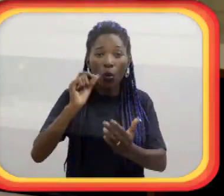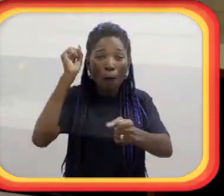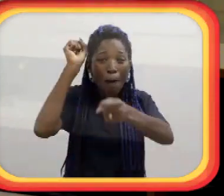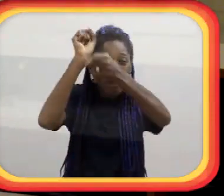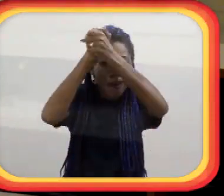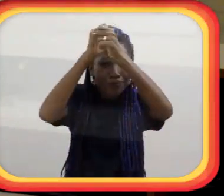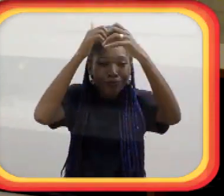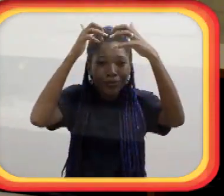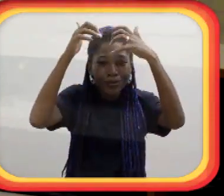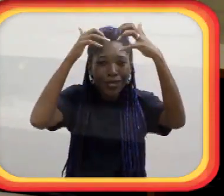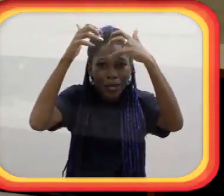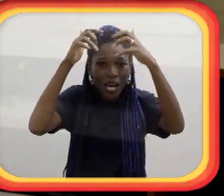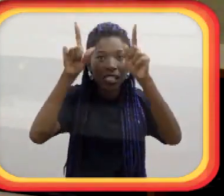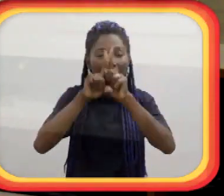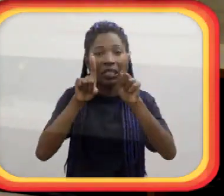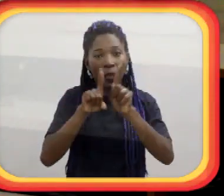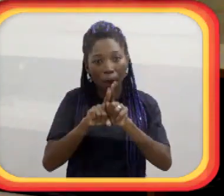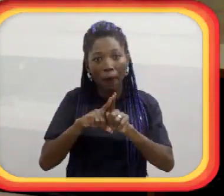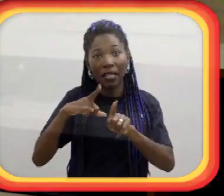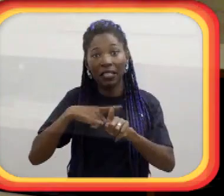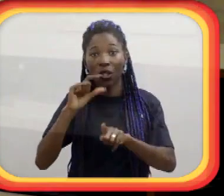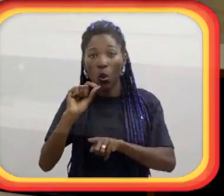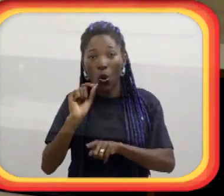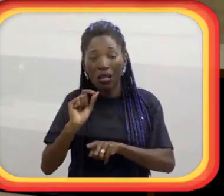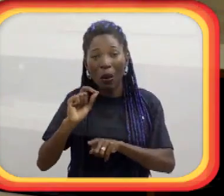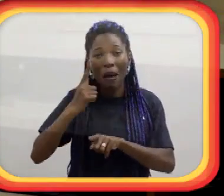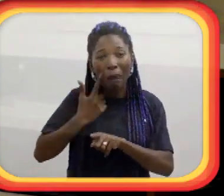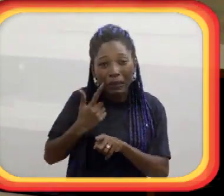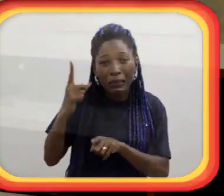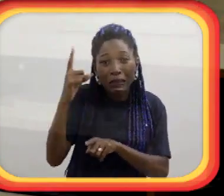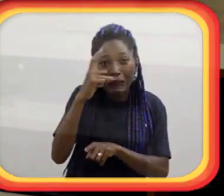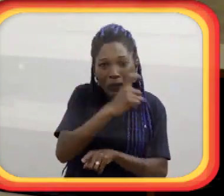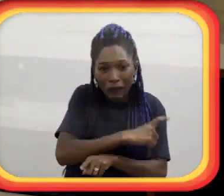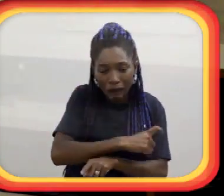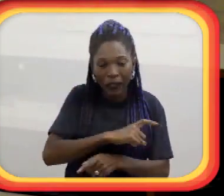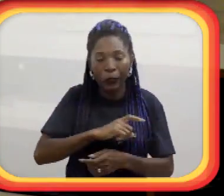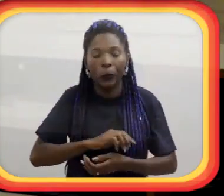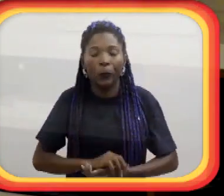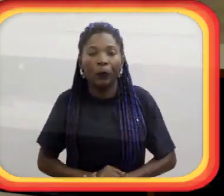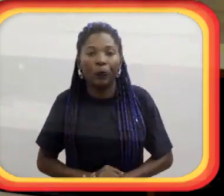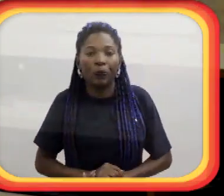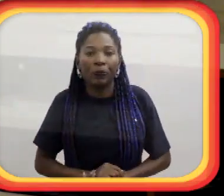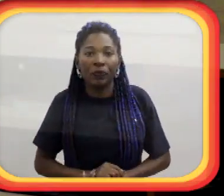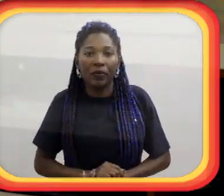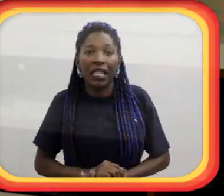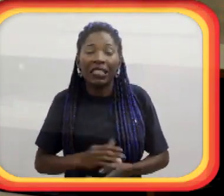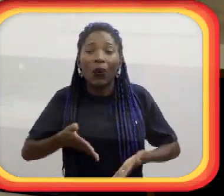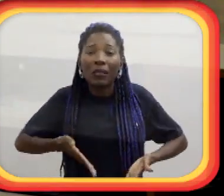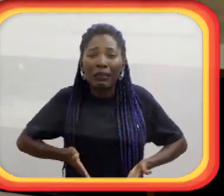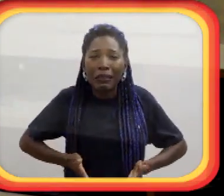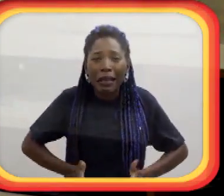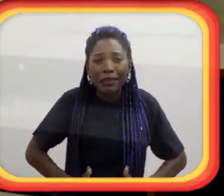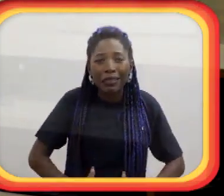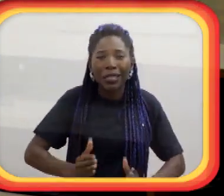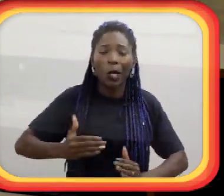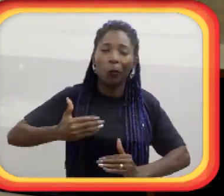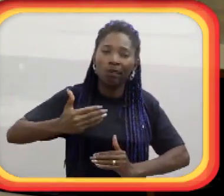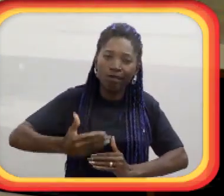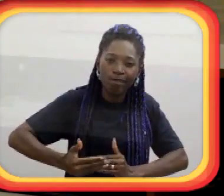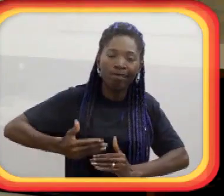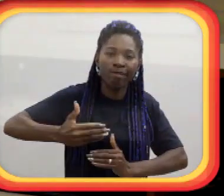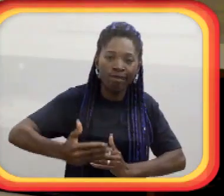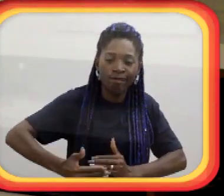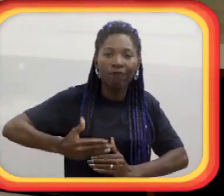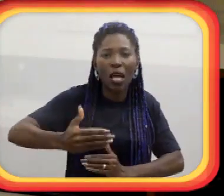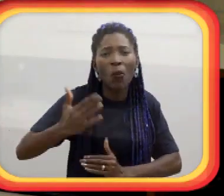tem paralisia cerebral e síndrome de West, que é uma epilepsia de difícil controle. Desde que ela